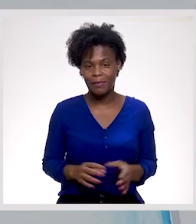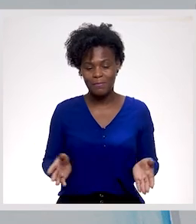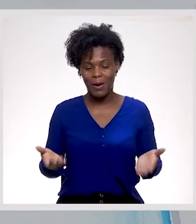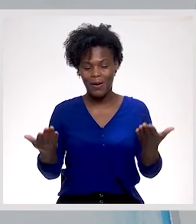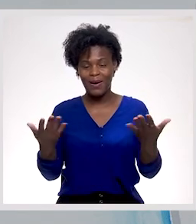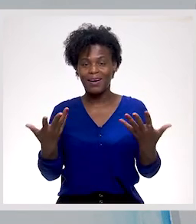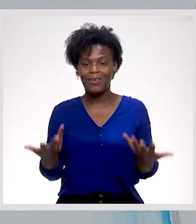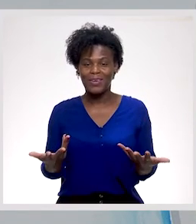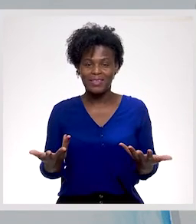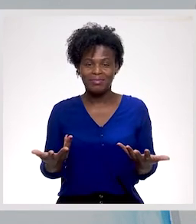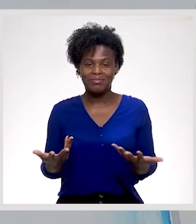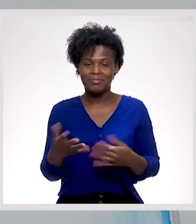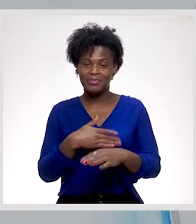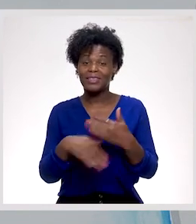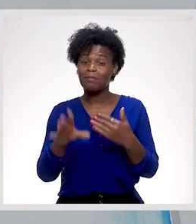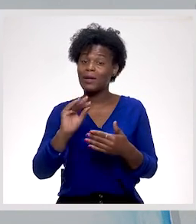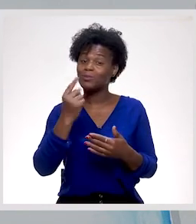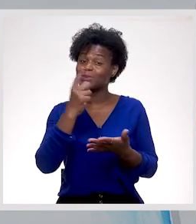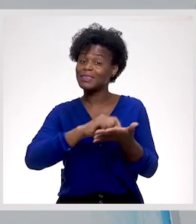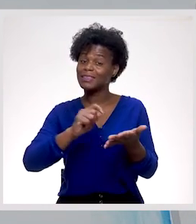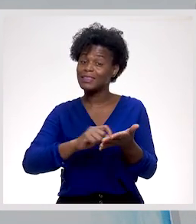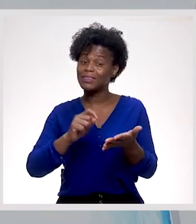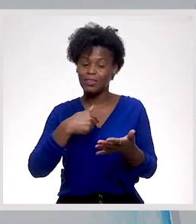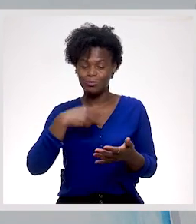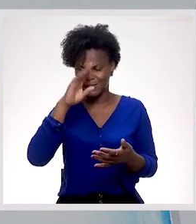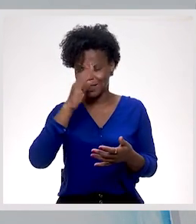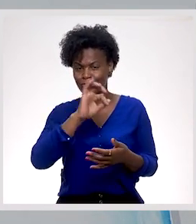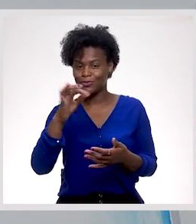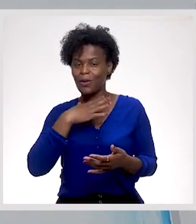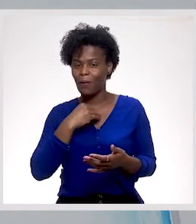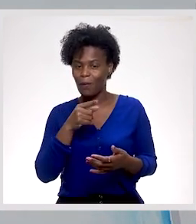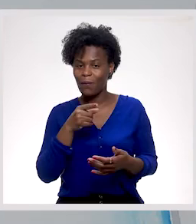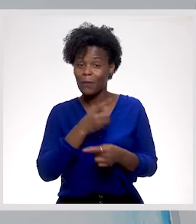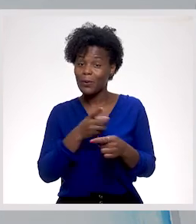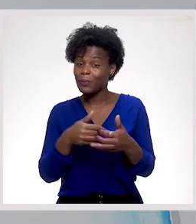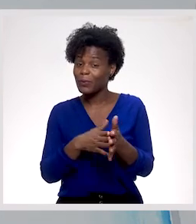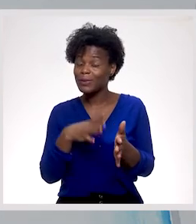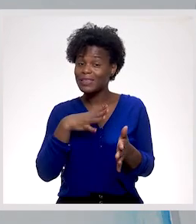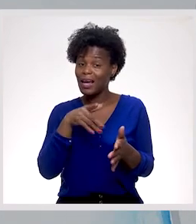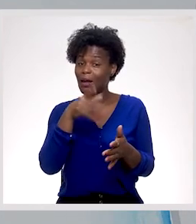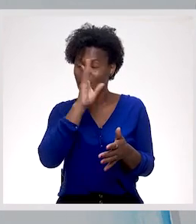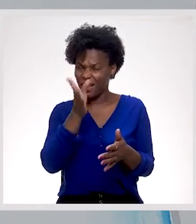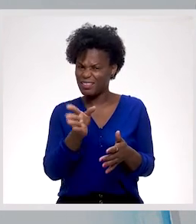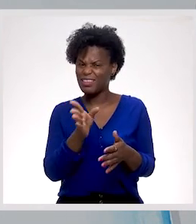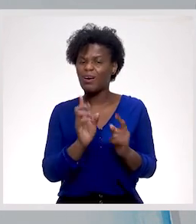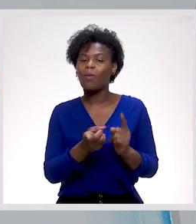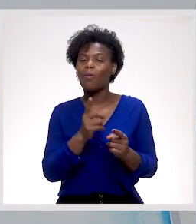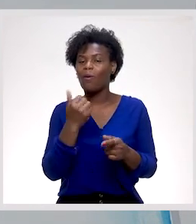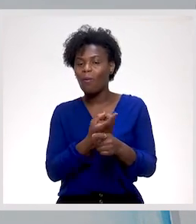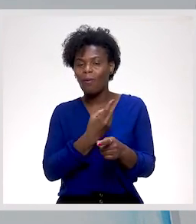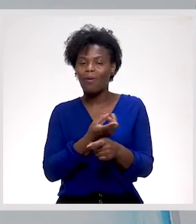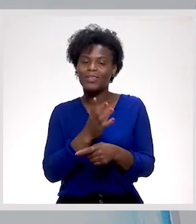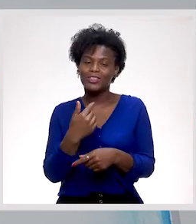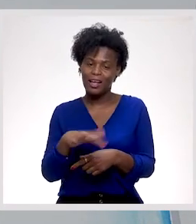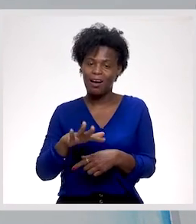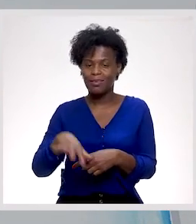Bora lá fazer mais um exercício? Eu sei que estão a gostar, porque todos querem colocar em prática aquilo que